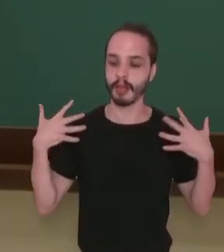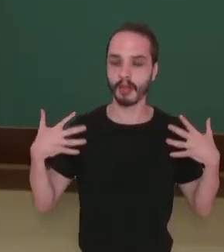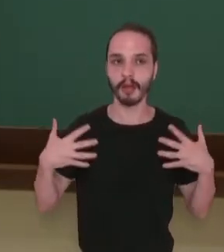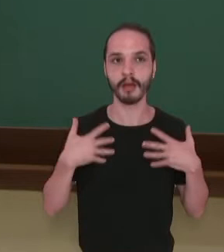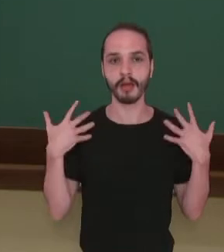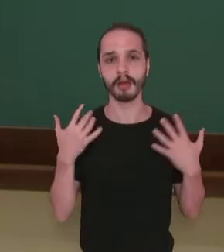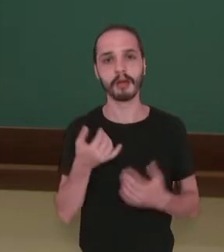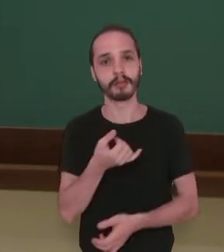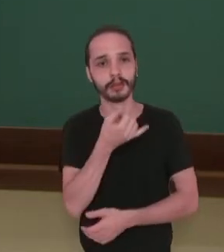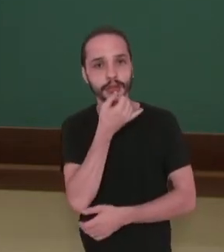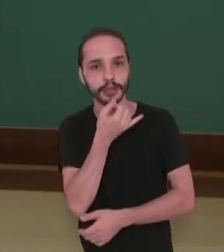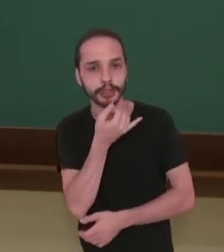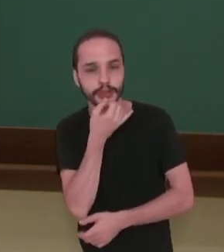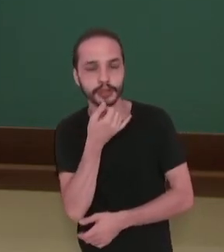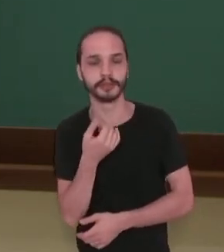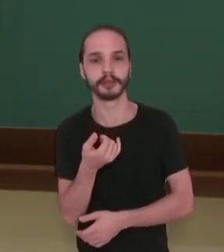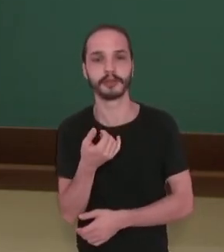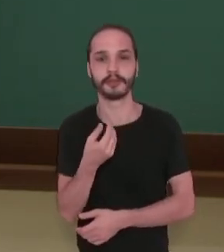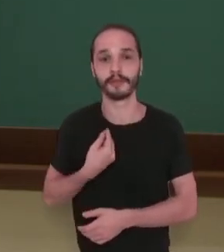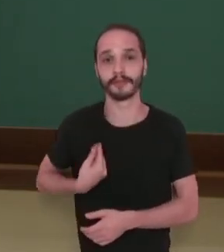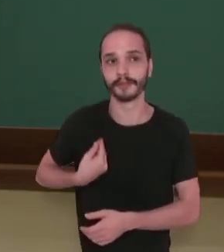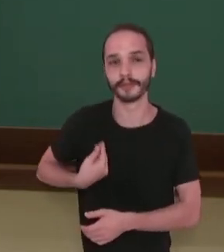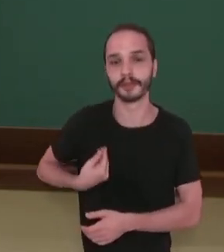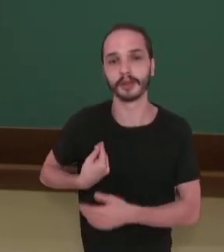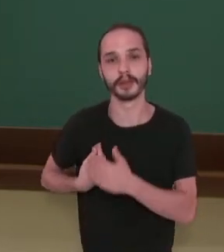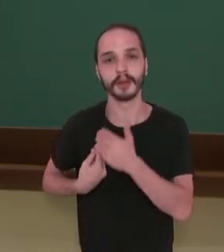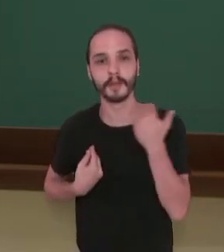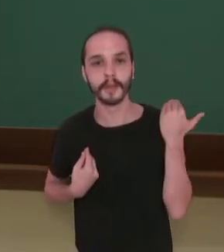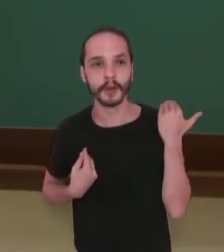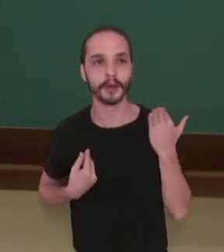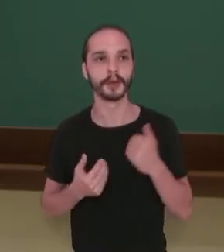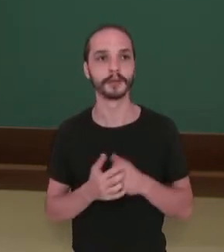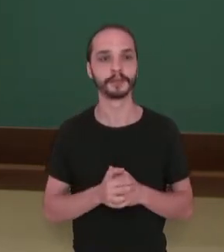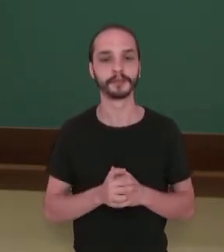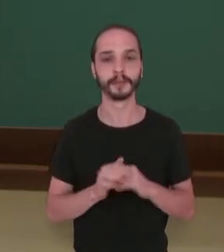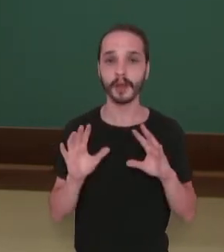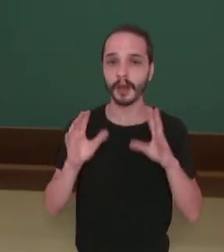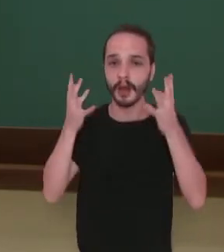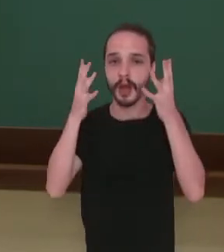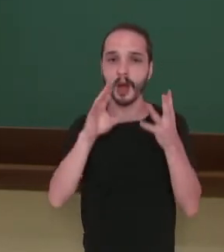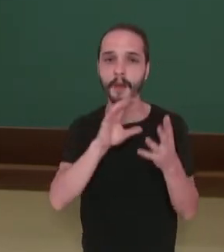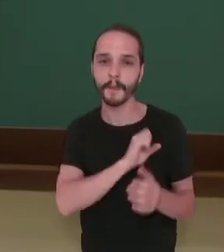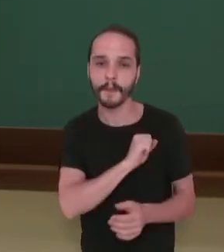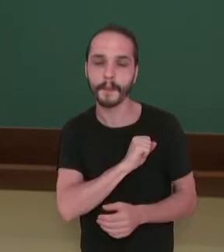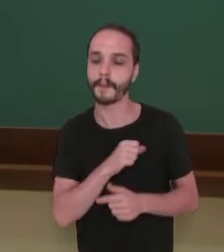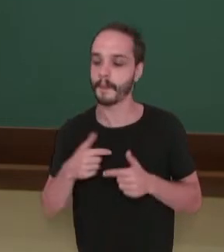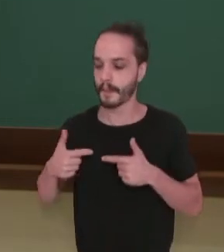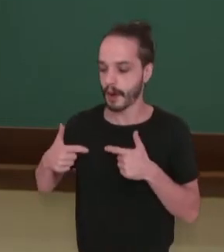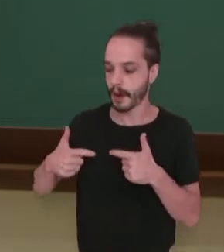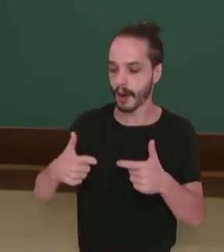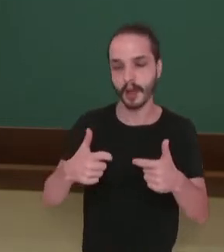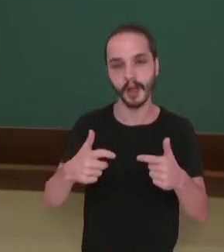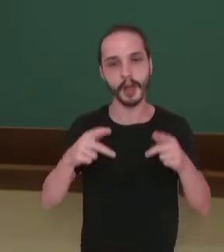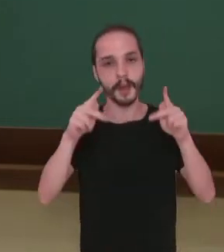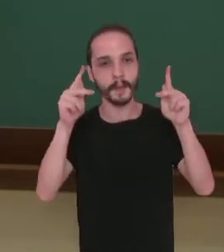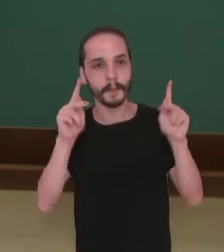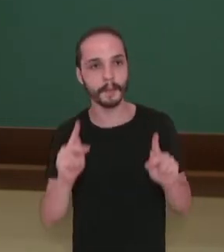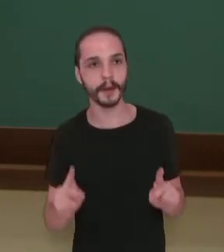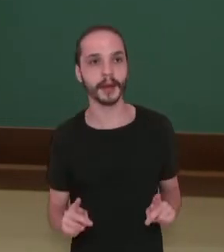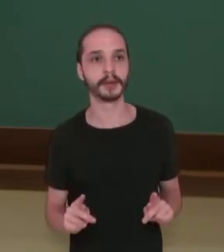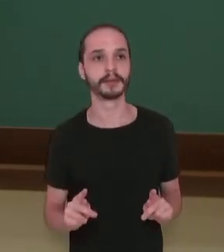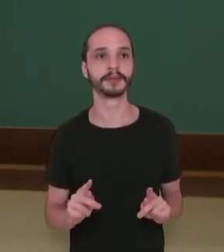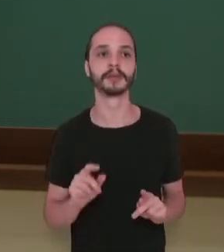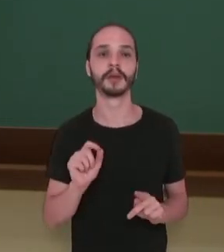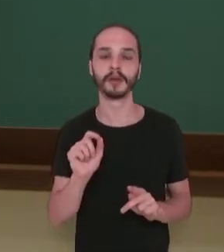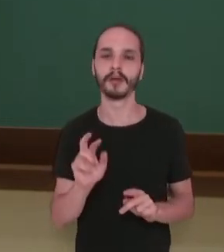né? Tristeza, vida e morte, para celebrar o amor, a guerra, a paz, ou seja,